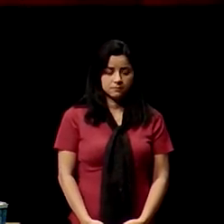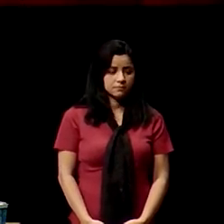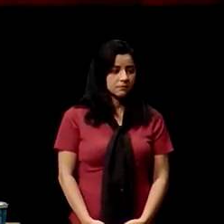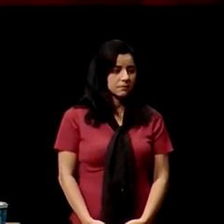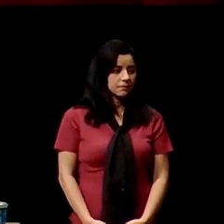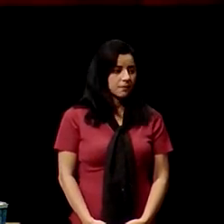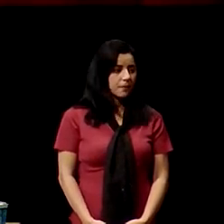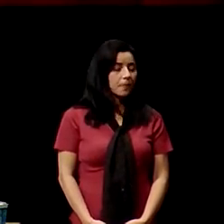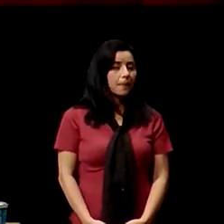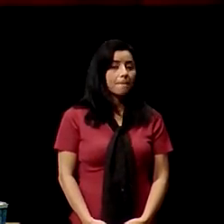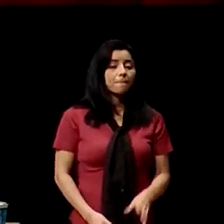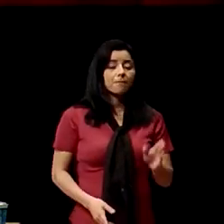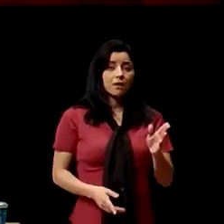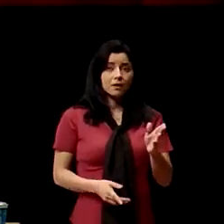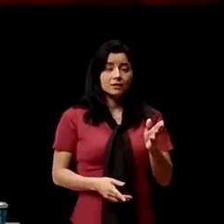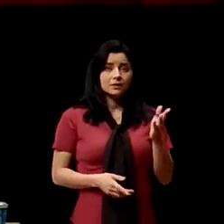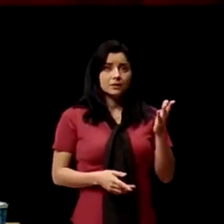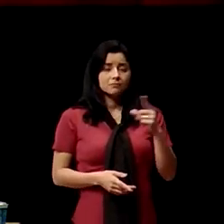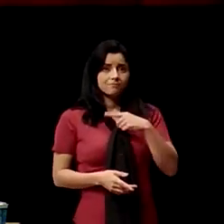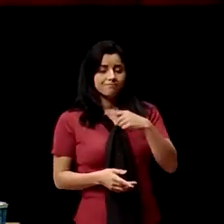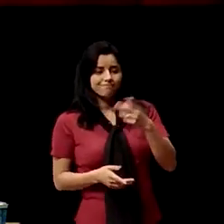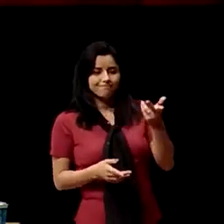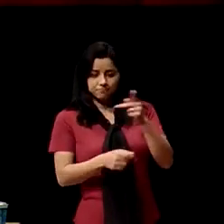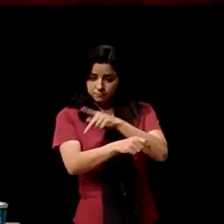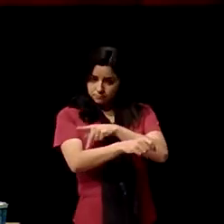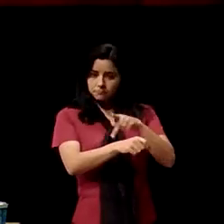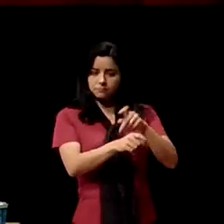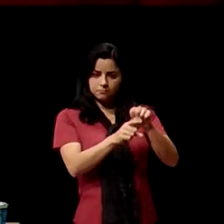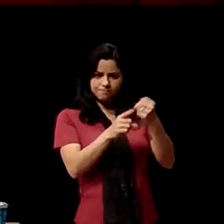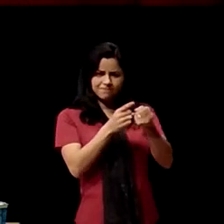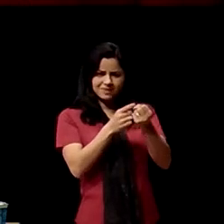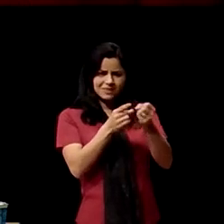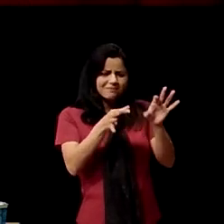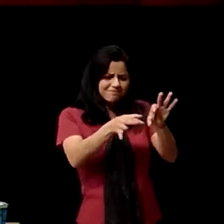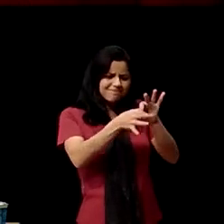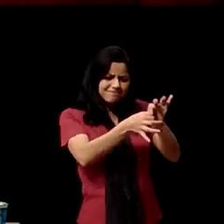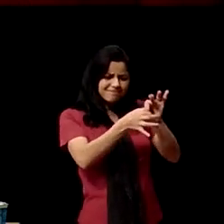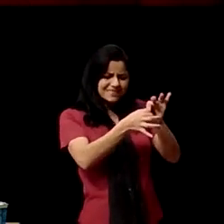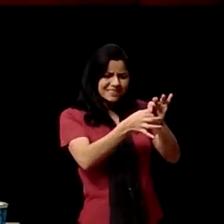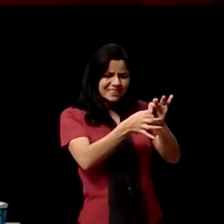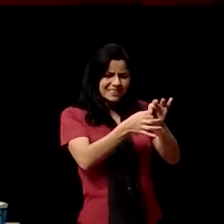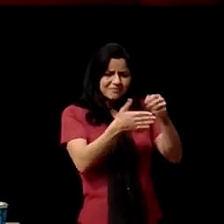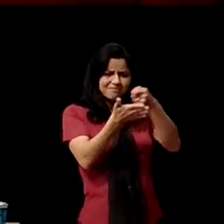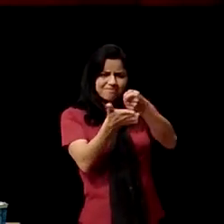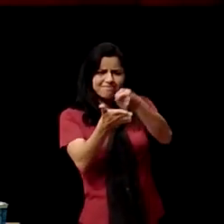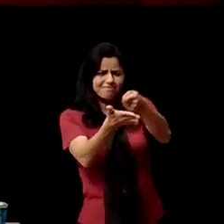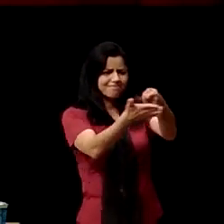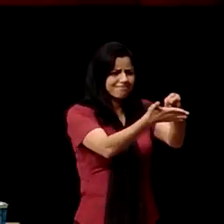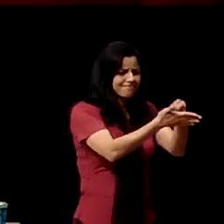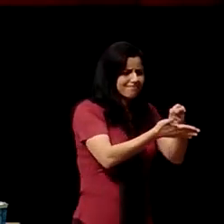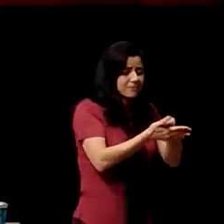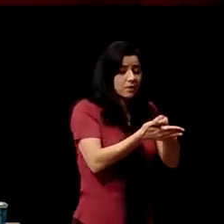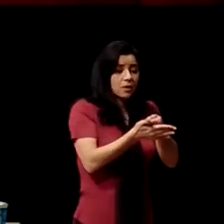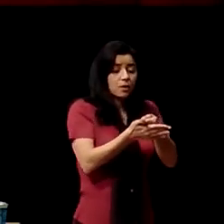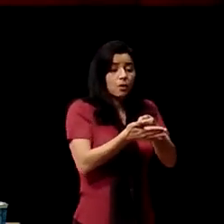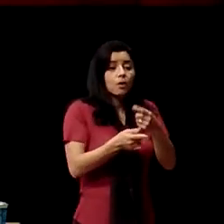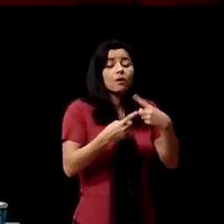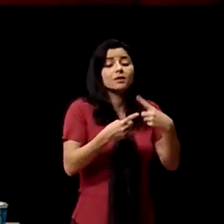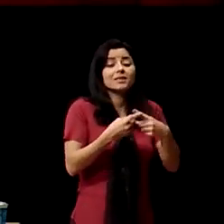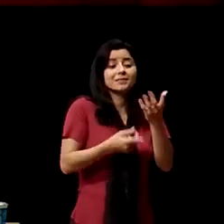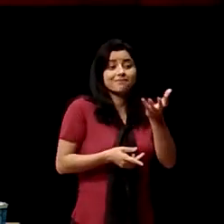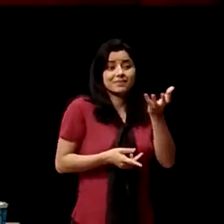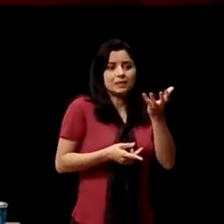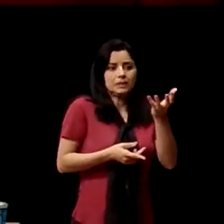individual development. E foi essa pedagogia intrínseca foi criticada por limitar o sistema da